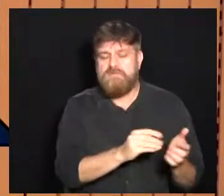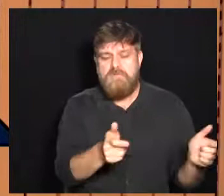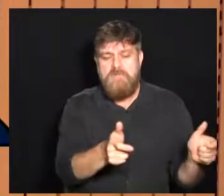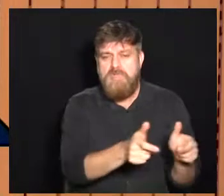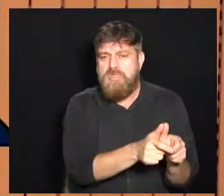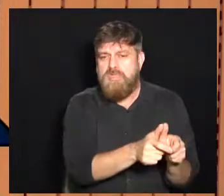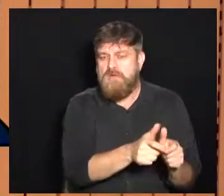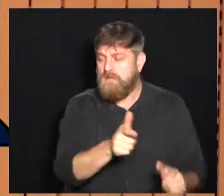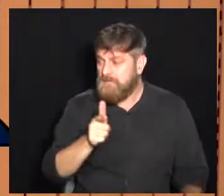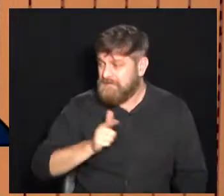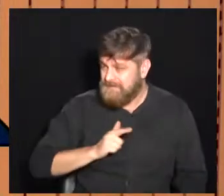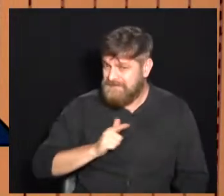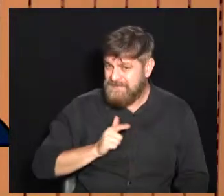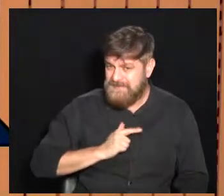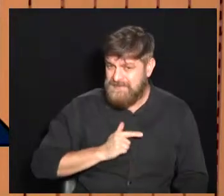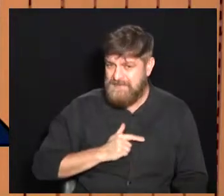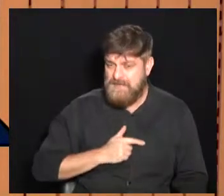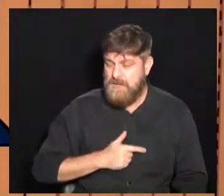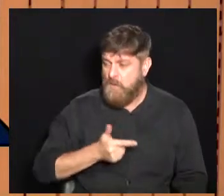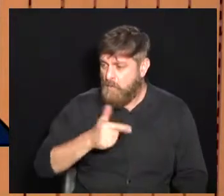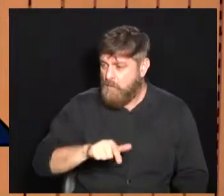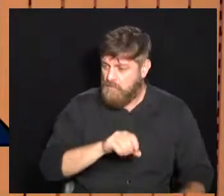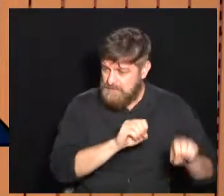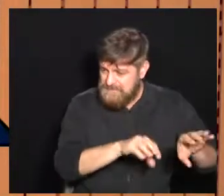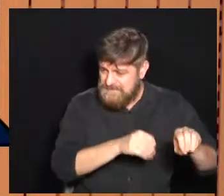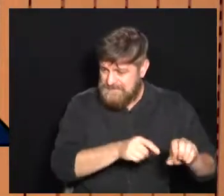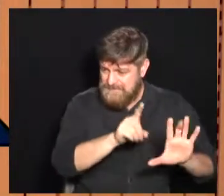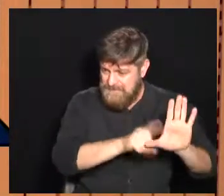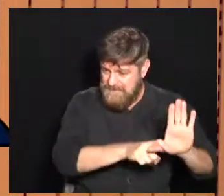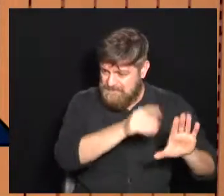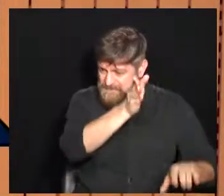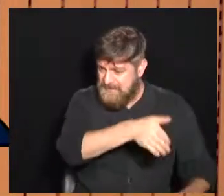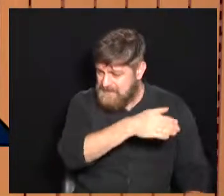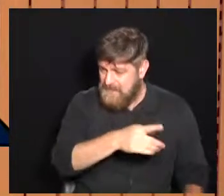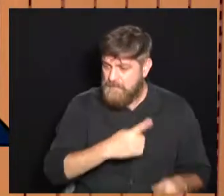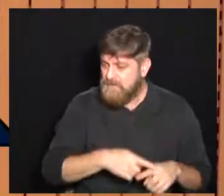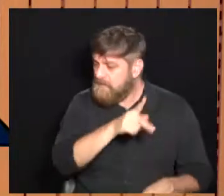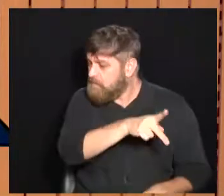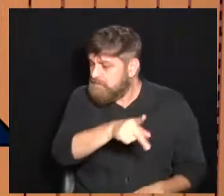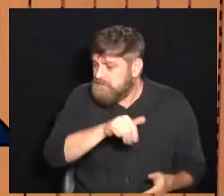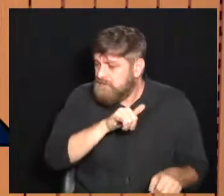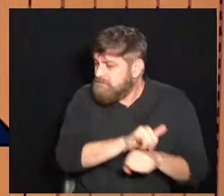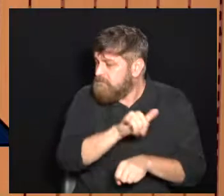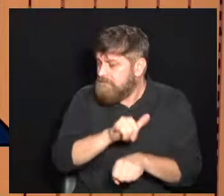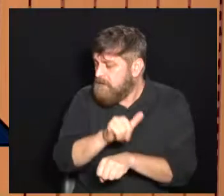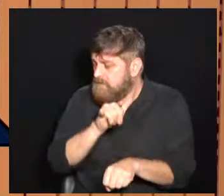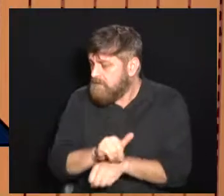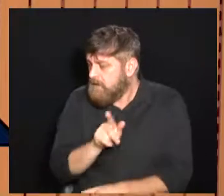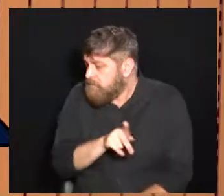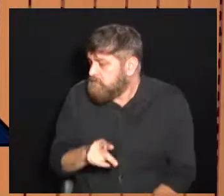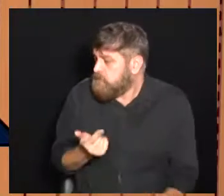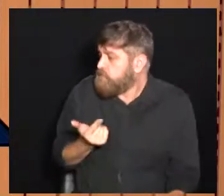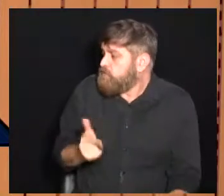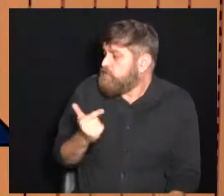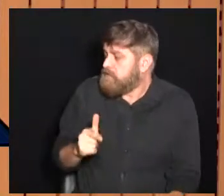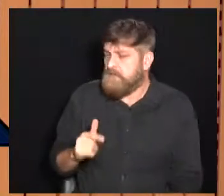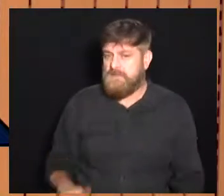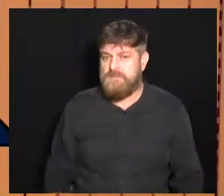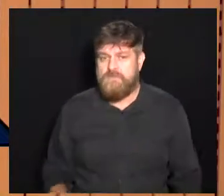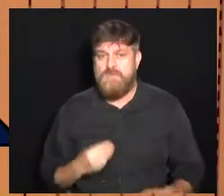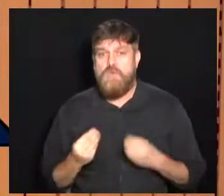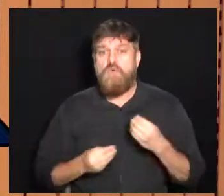se haverá mais cancelamentos de aulas por falta de professores, né? Então, como está esse processo de chamamento